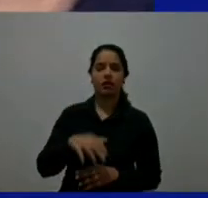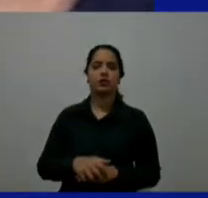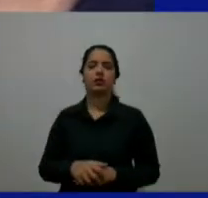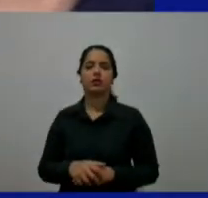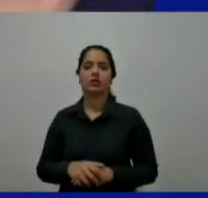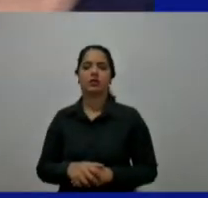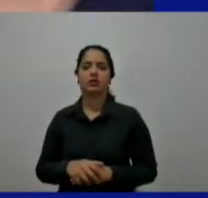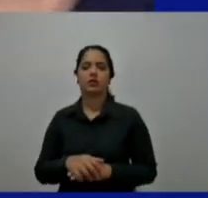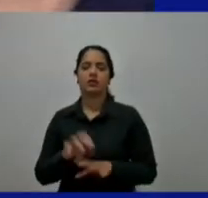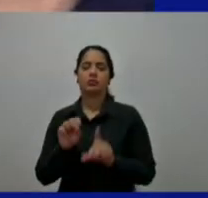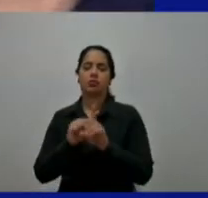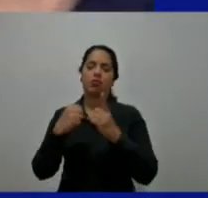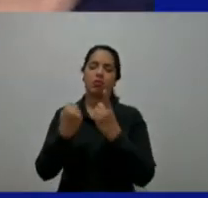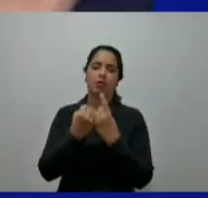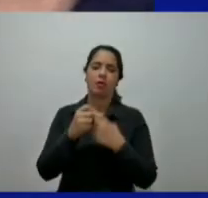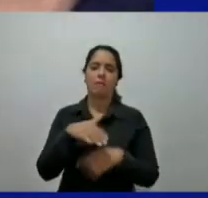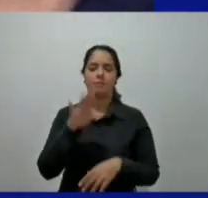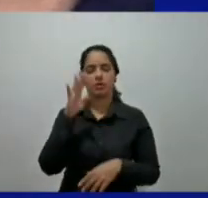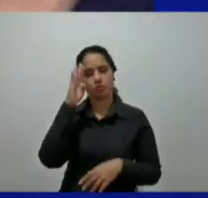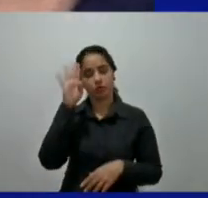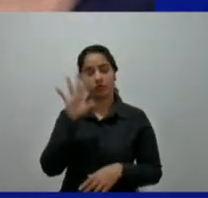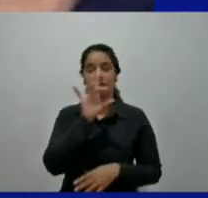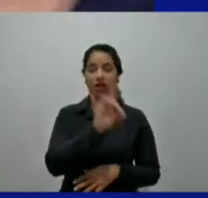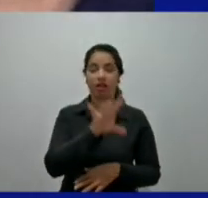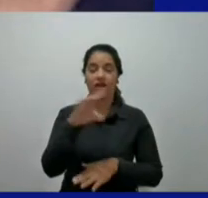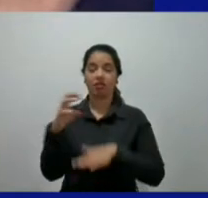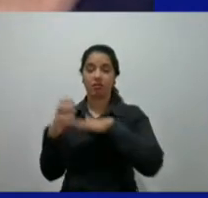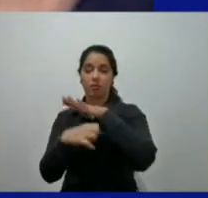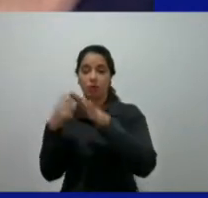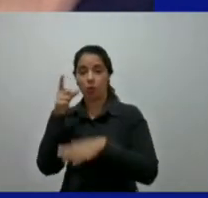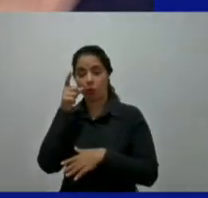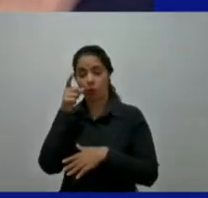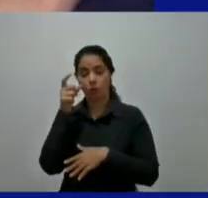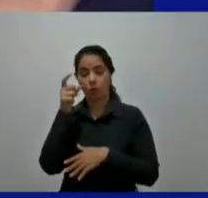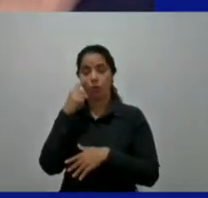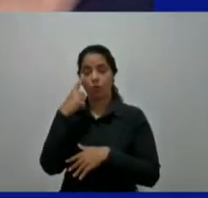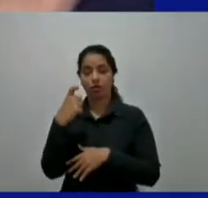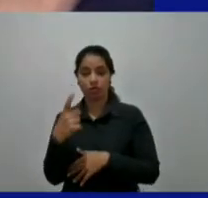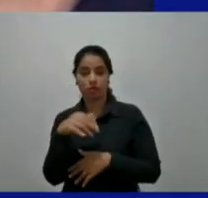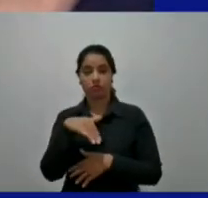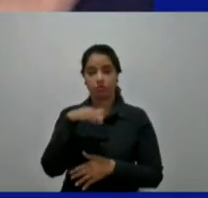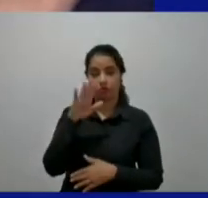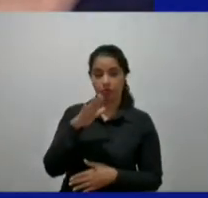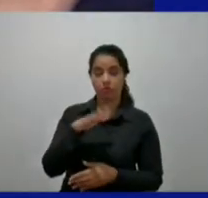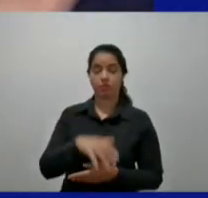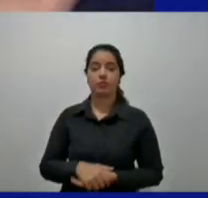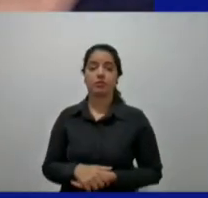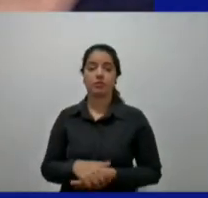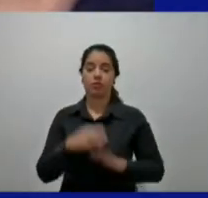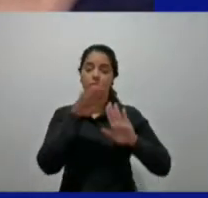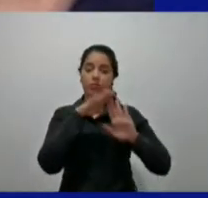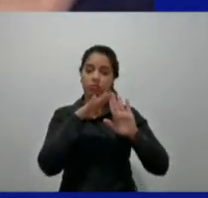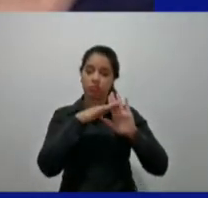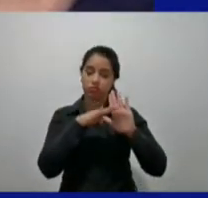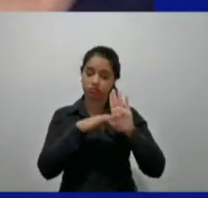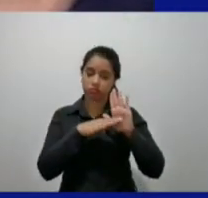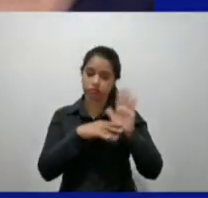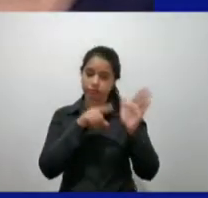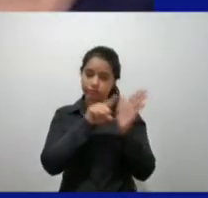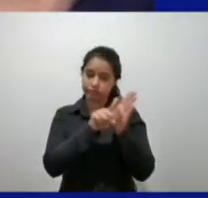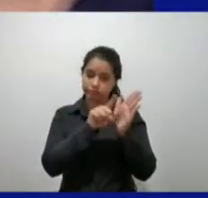você entendendo um pouco o que é mais importante para cada companhia, você tem um questionário. O questionário ajuda a gente, né? O checklist ajuda todo mundo,